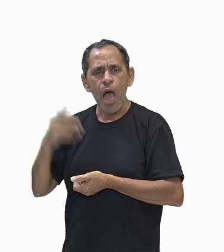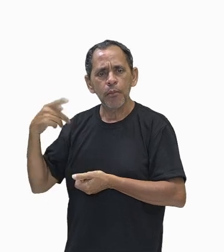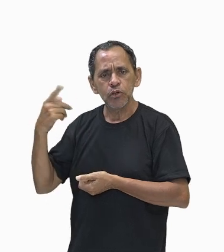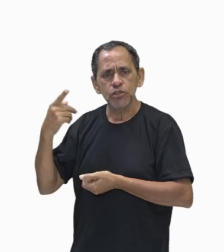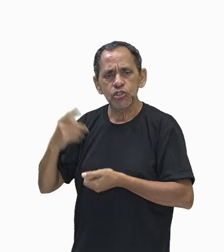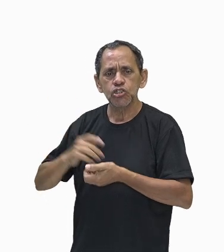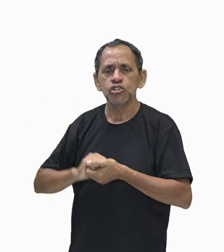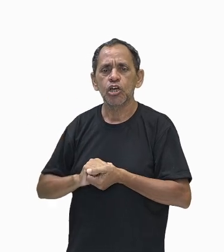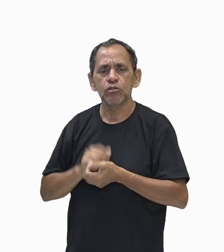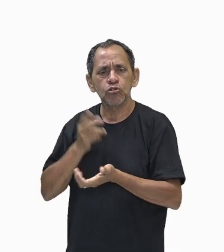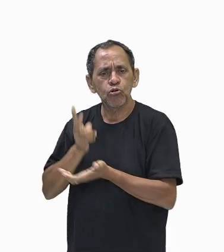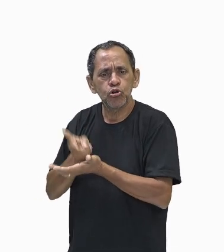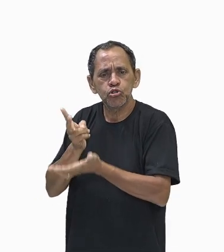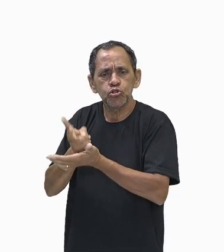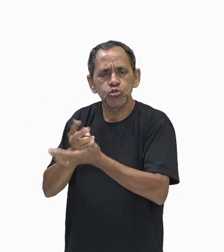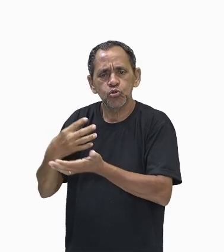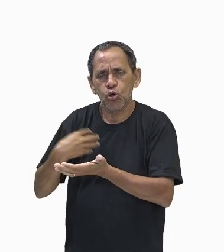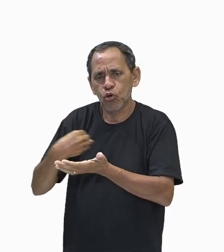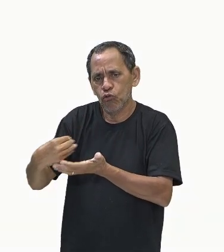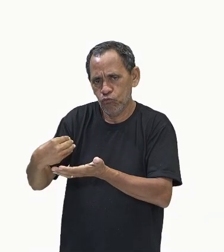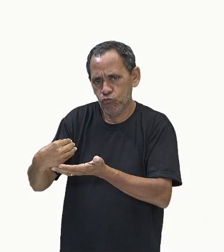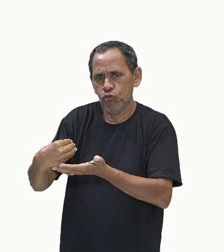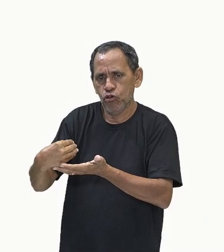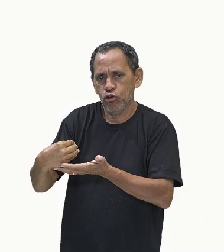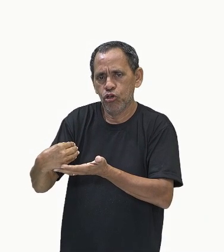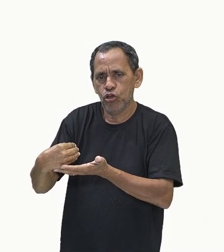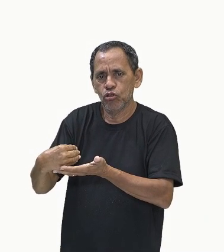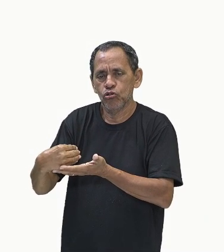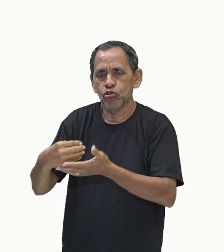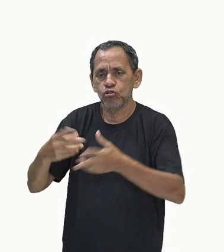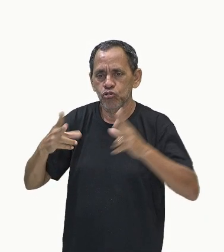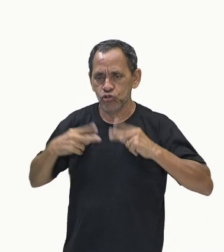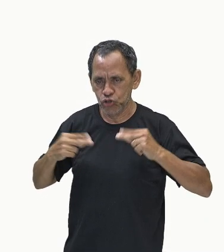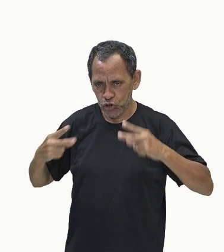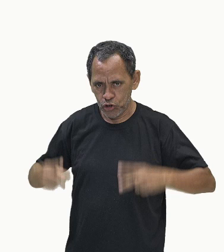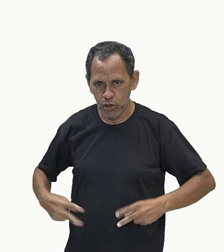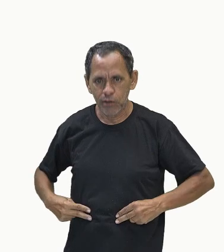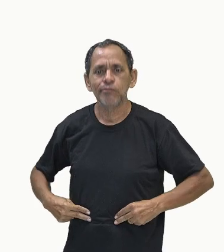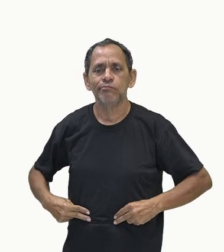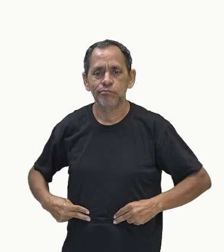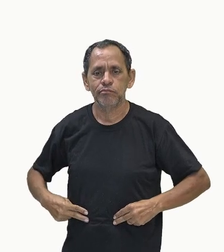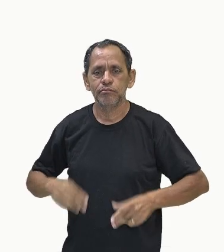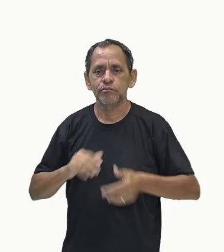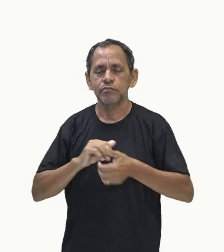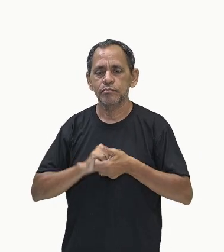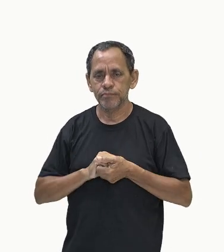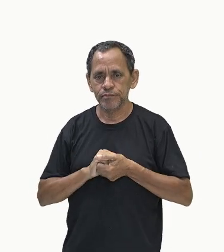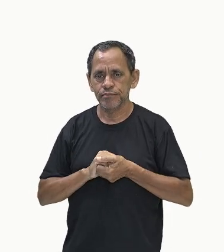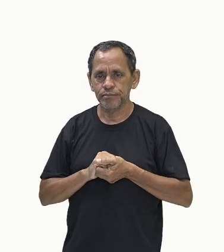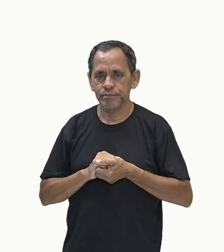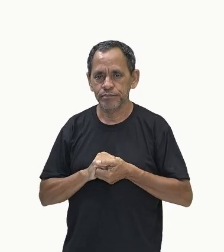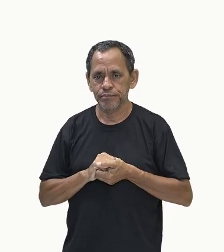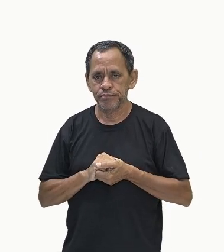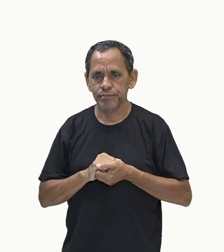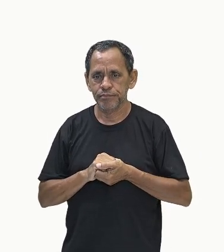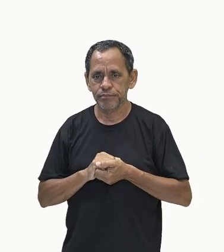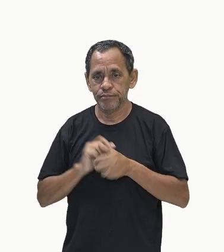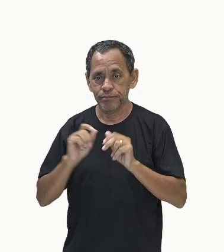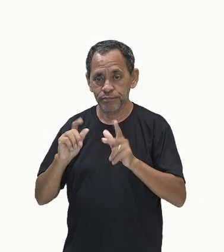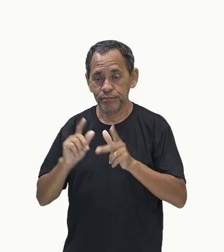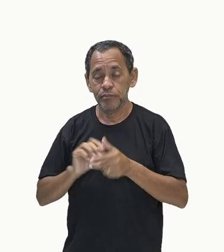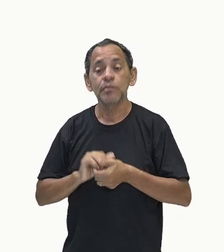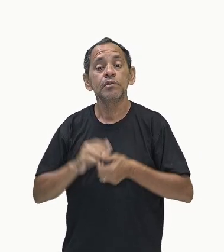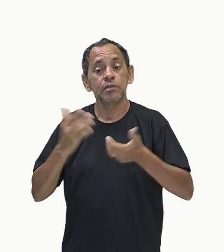continuidade com o seu filho e sucessor, o Alexandre Magno ou o Alexandre o Grande, tá? O Alexandre,